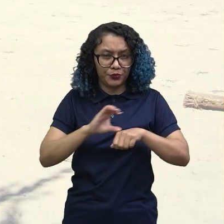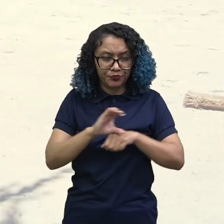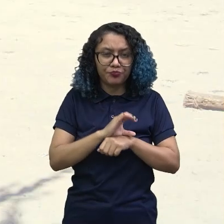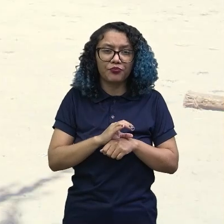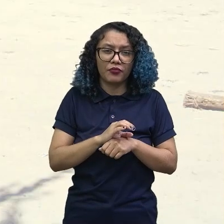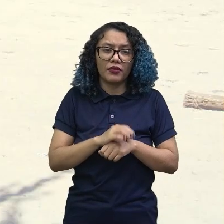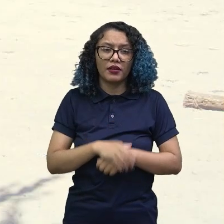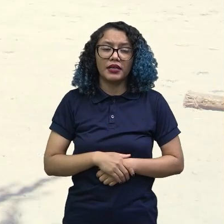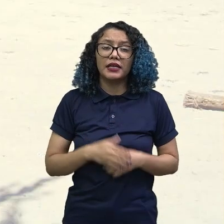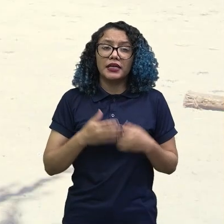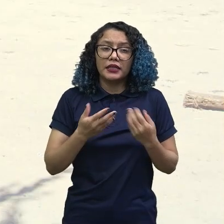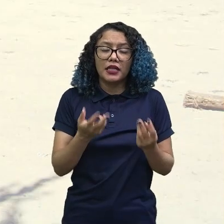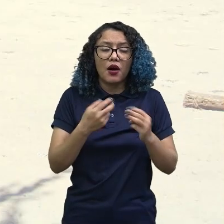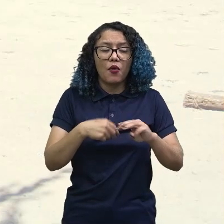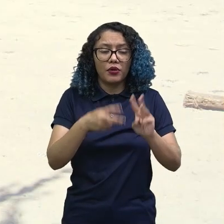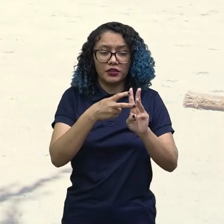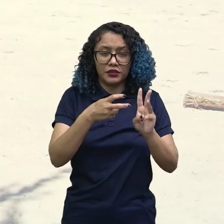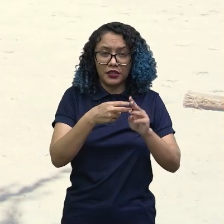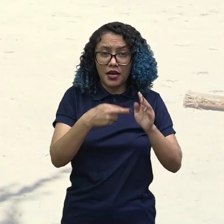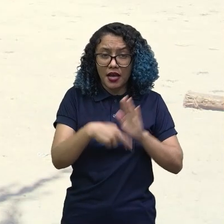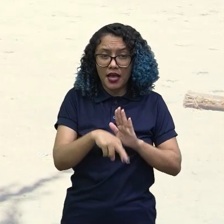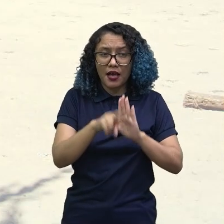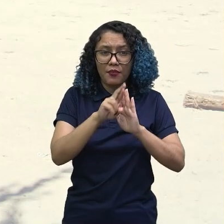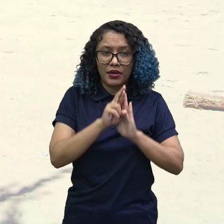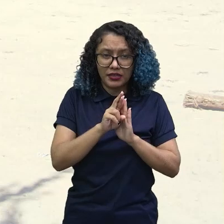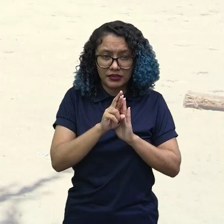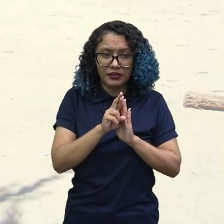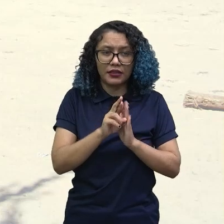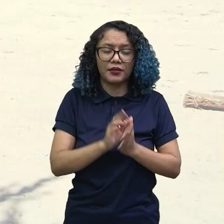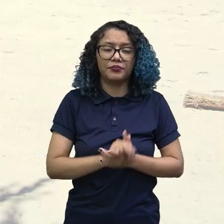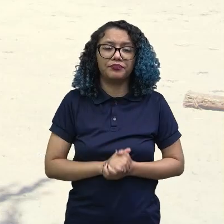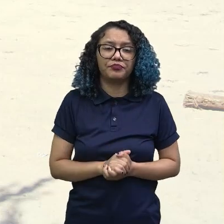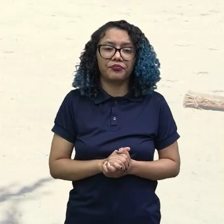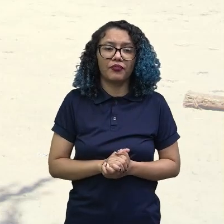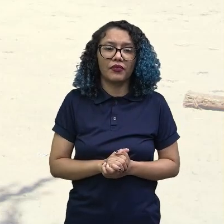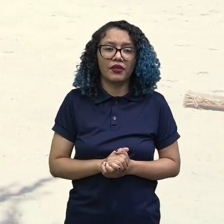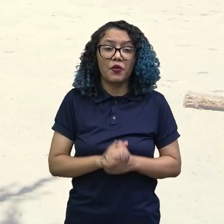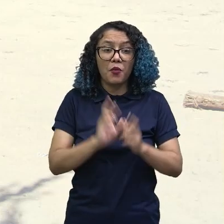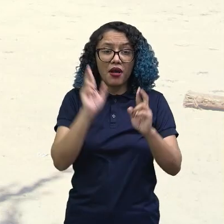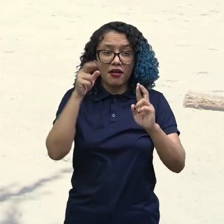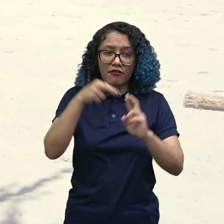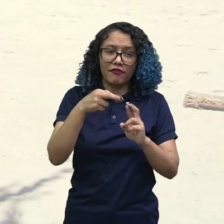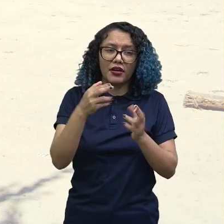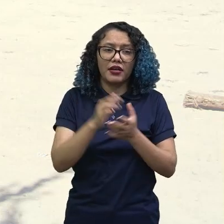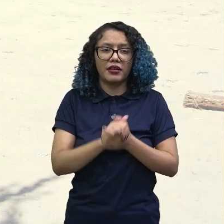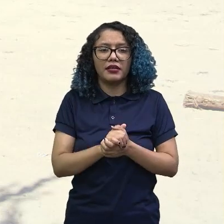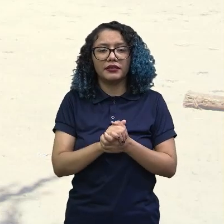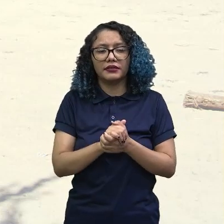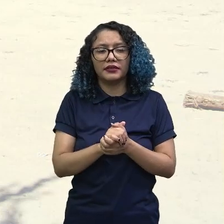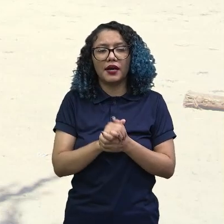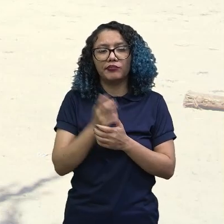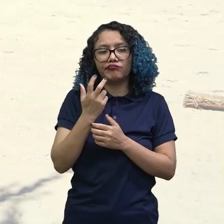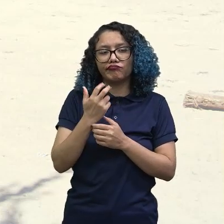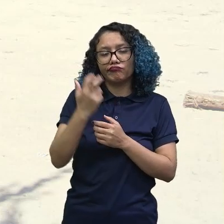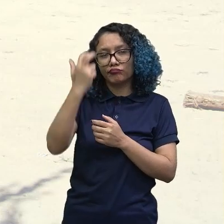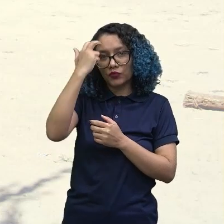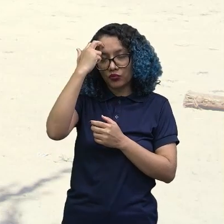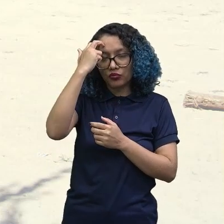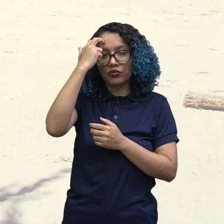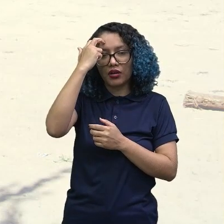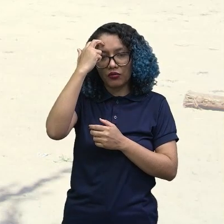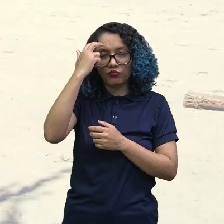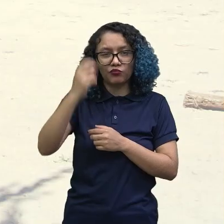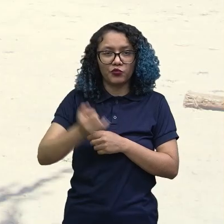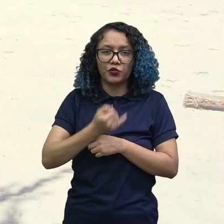eles representam um referencial cultural, histórico e social muito importante para a